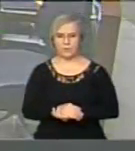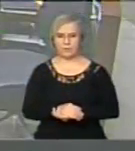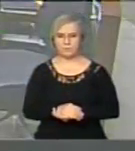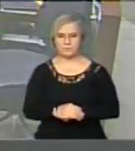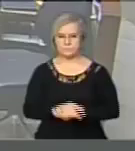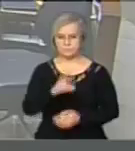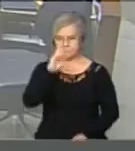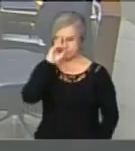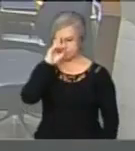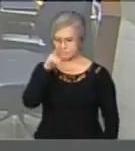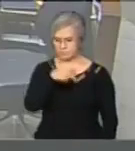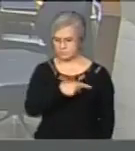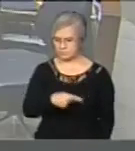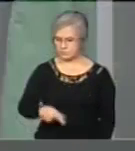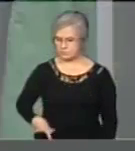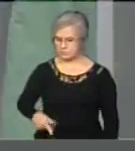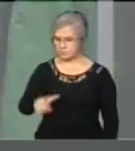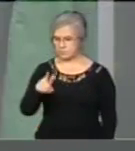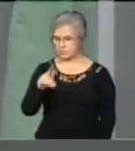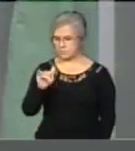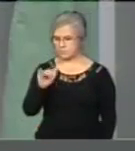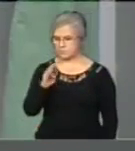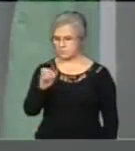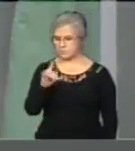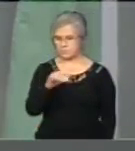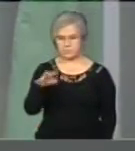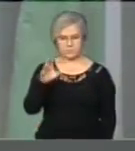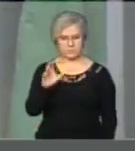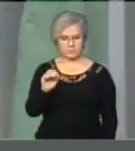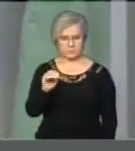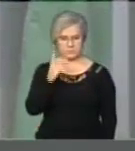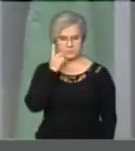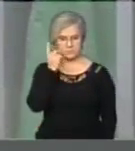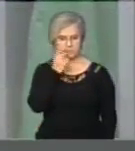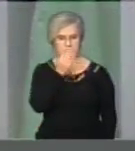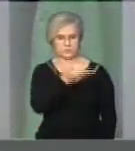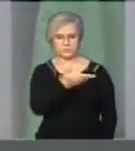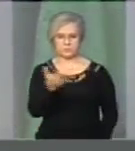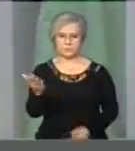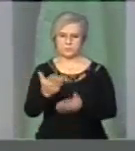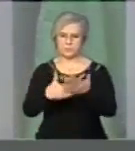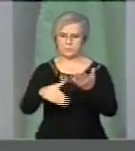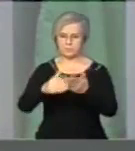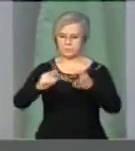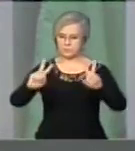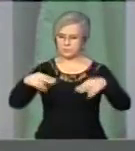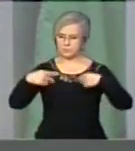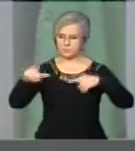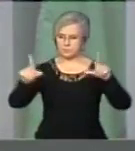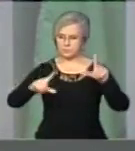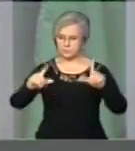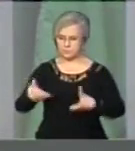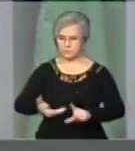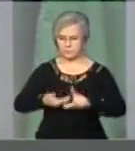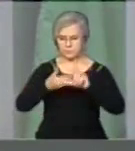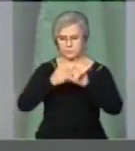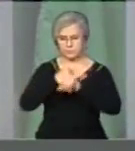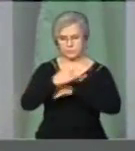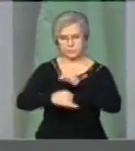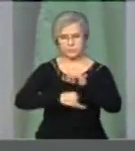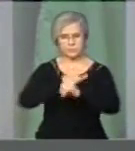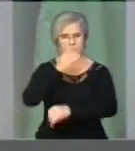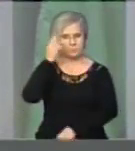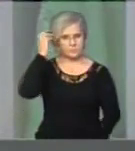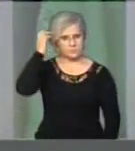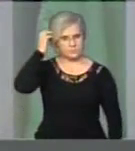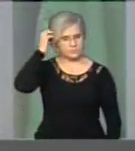Senhor presidente Gilberto Nascimento, colegas parlamentares, senhoras e senhores que nos assistem, nos ouvem através dos diversos veículos de